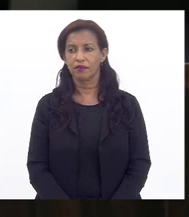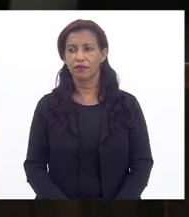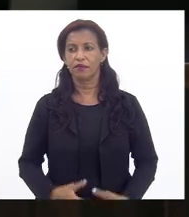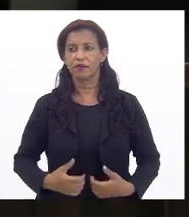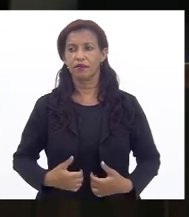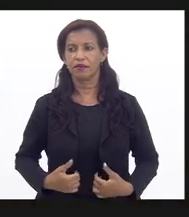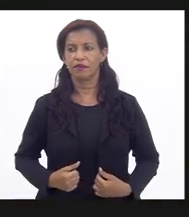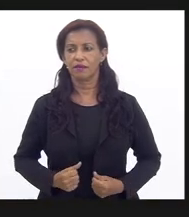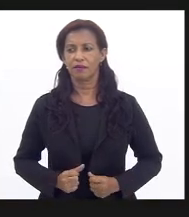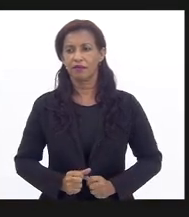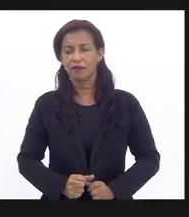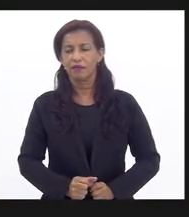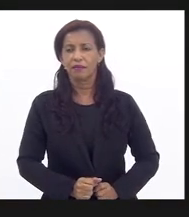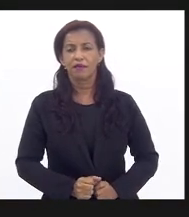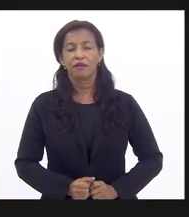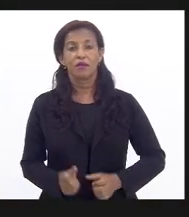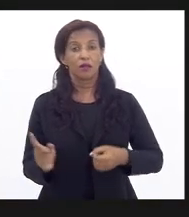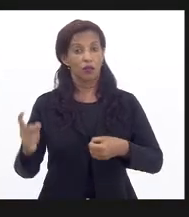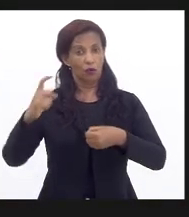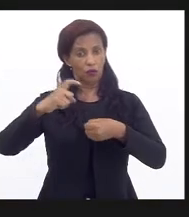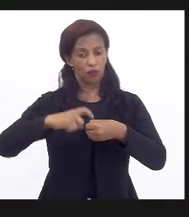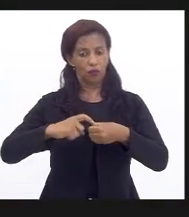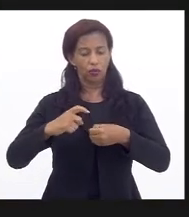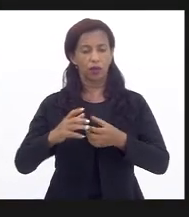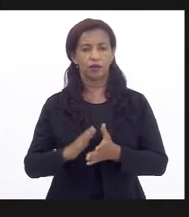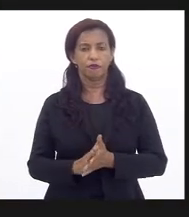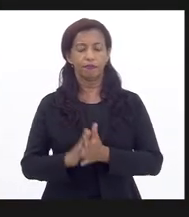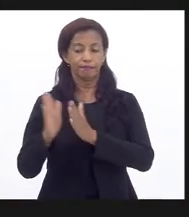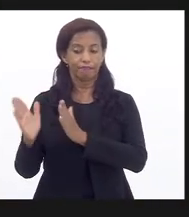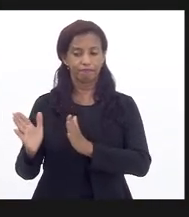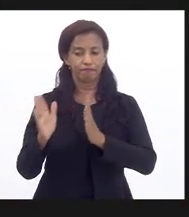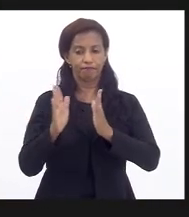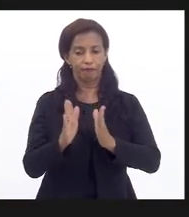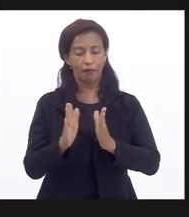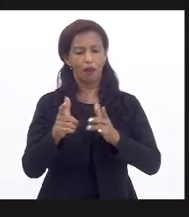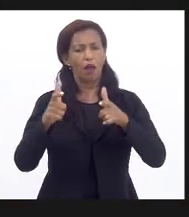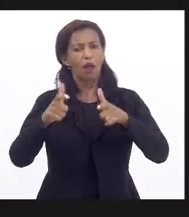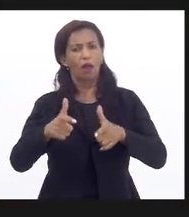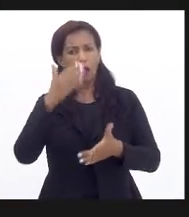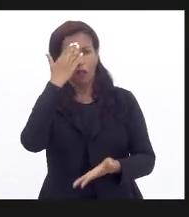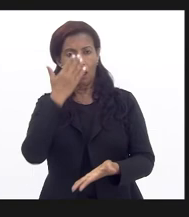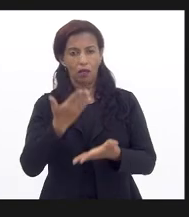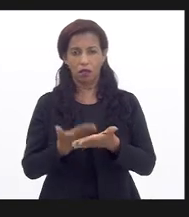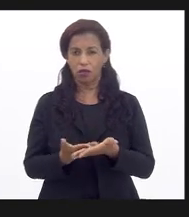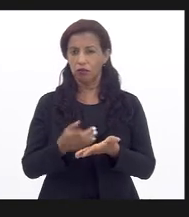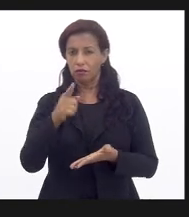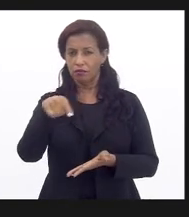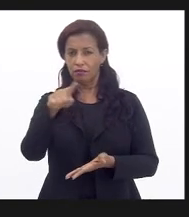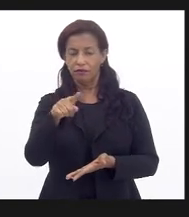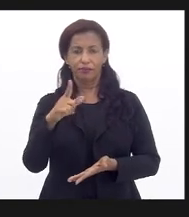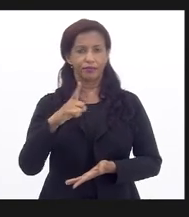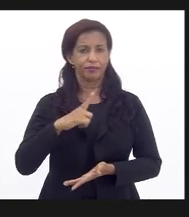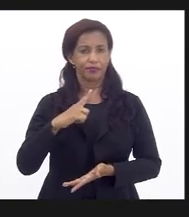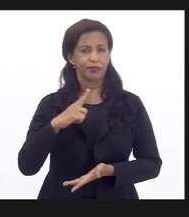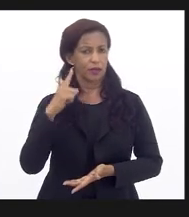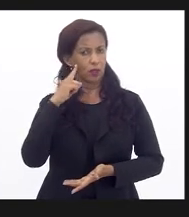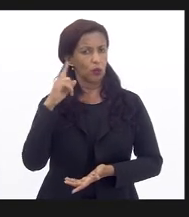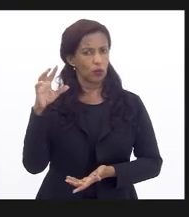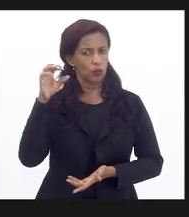Muito obrigada. Retornando à parte que eu creio, né, que Vossa Excelência tenha